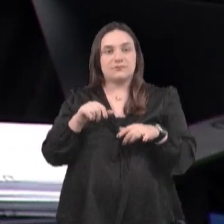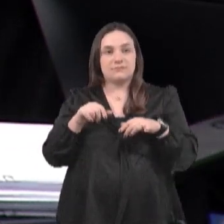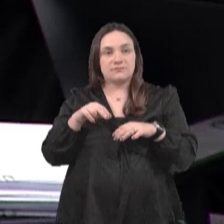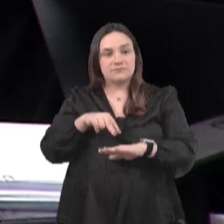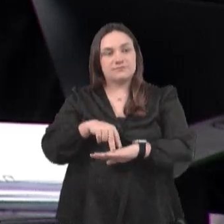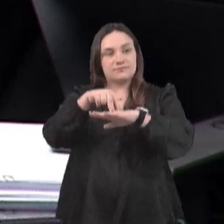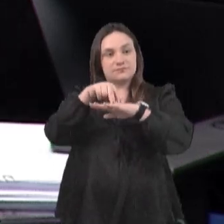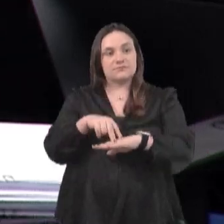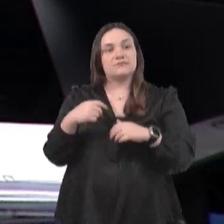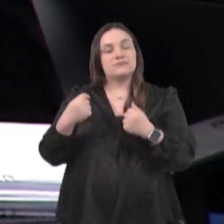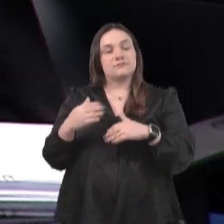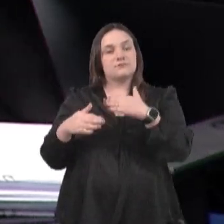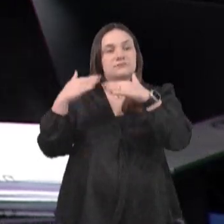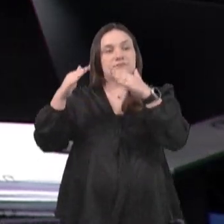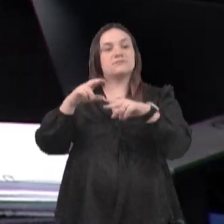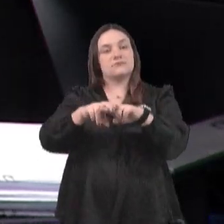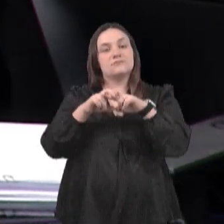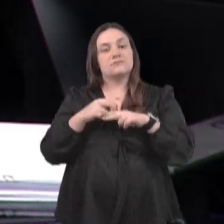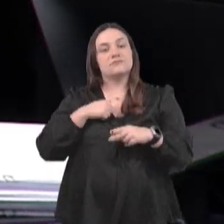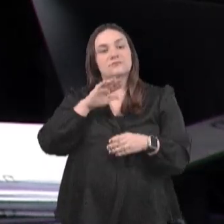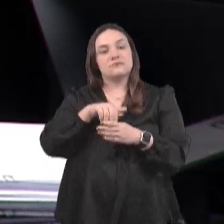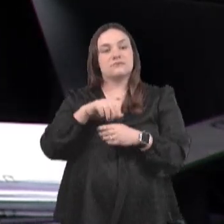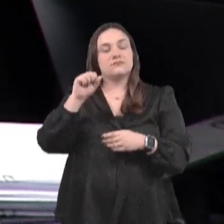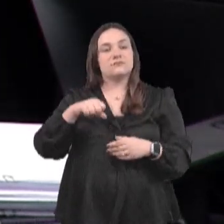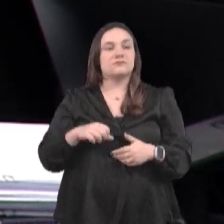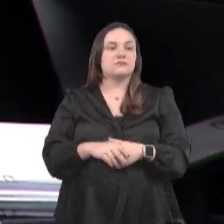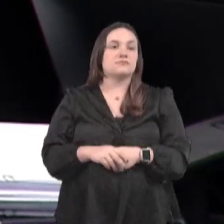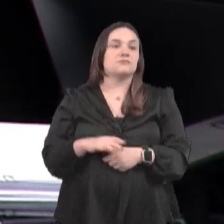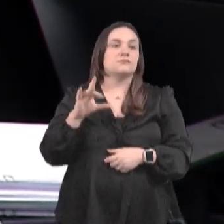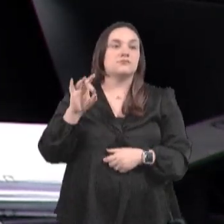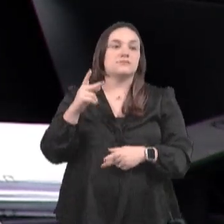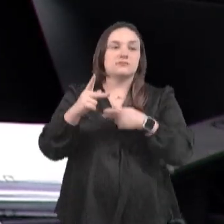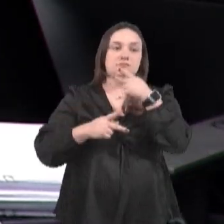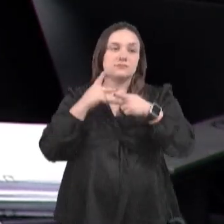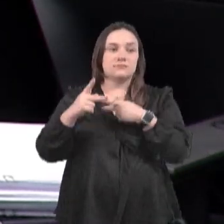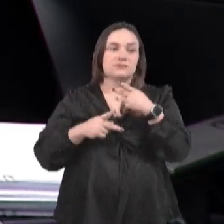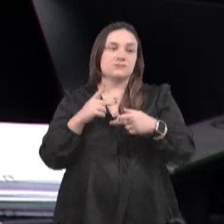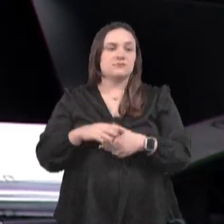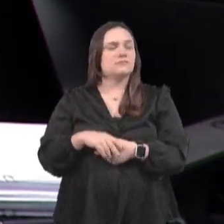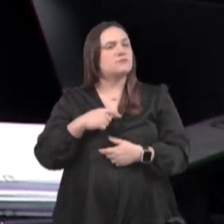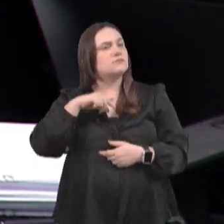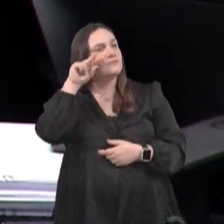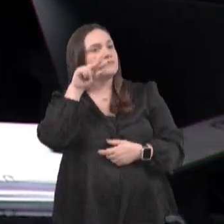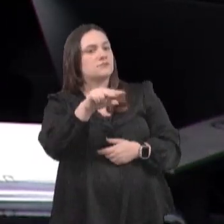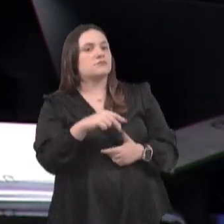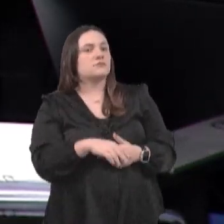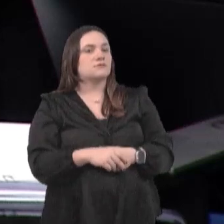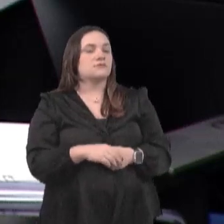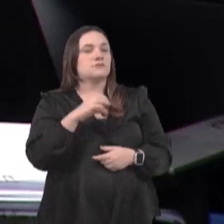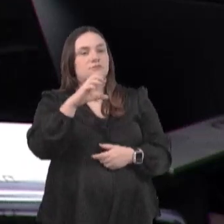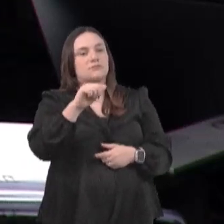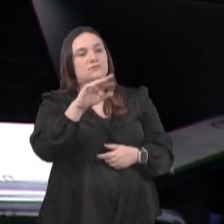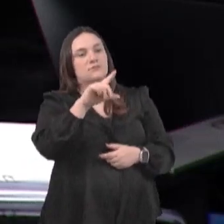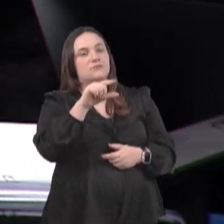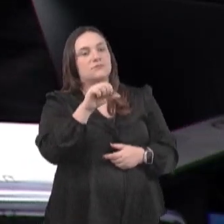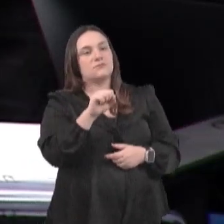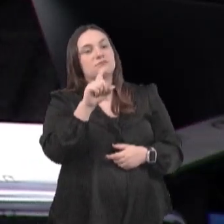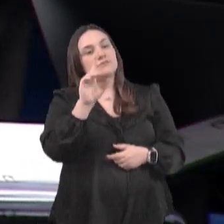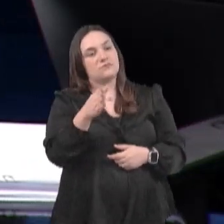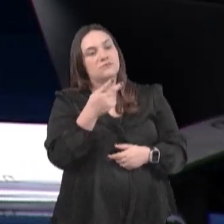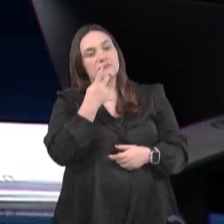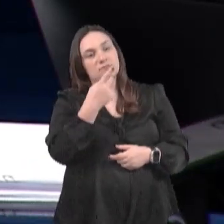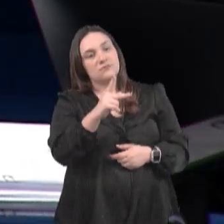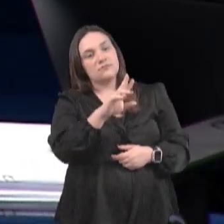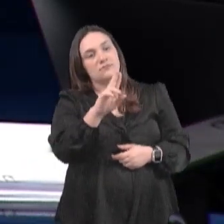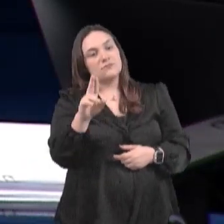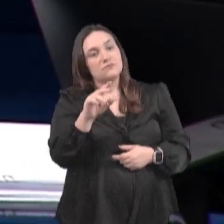isso. Acho que a gente precisa evoluir, por isso, então, eu voto sim. E apenas destacar aqui também, eu vejo aqui o Carlos Coco, que nós já